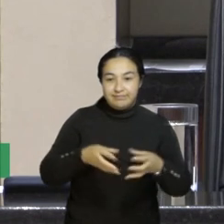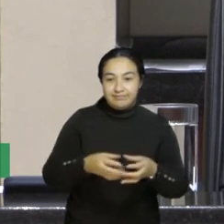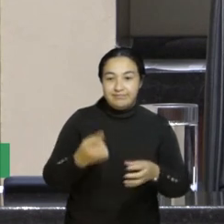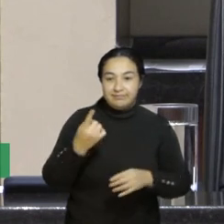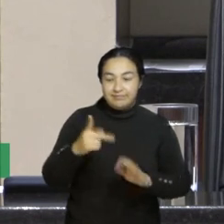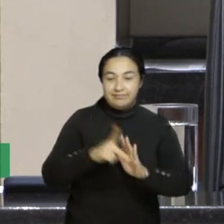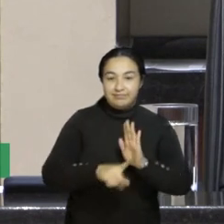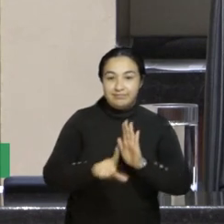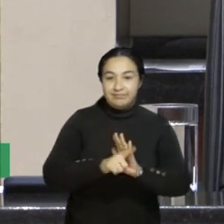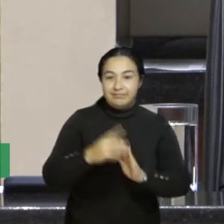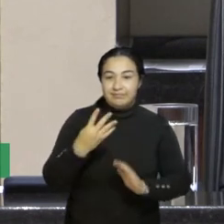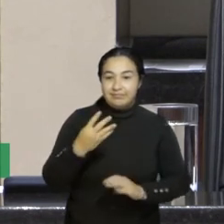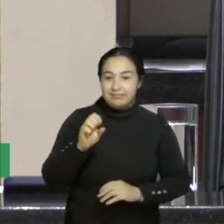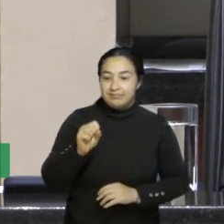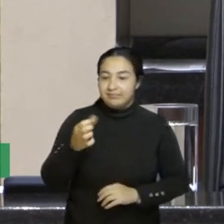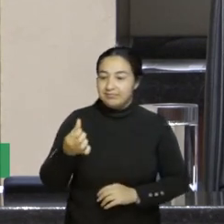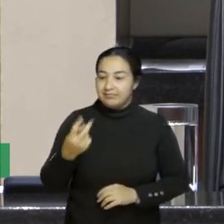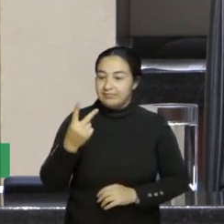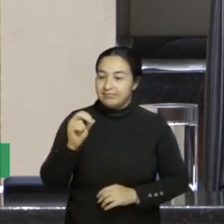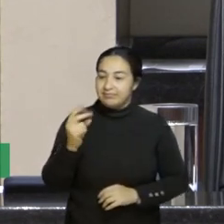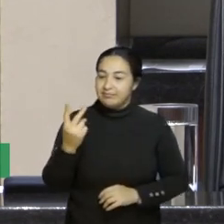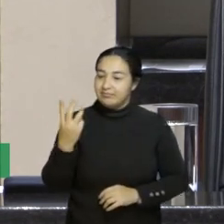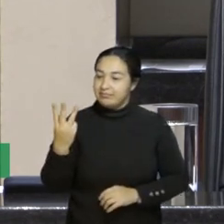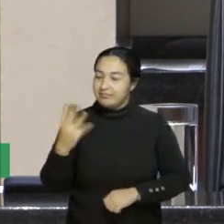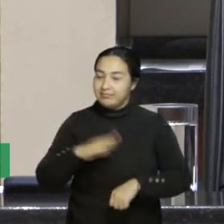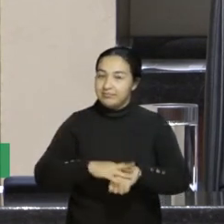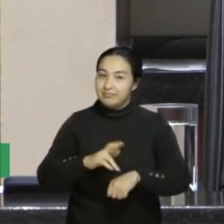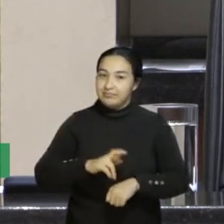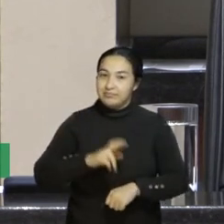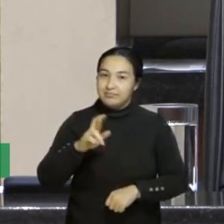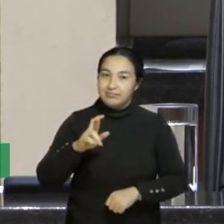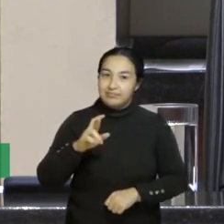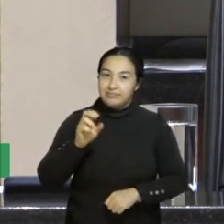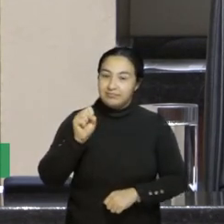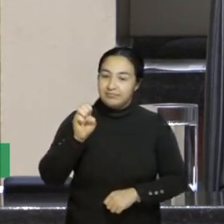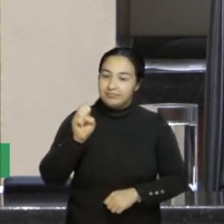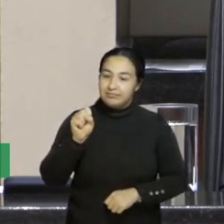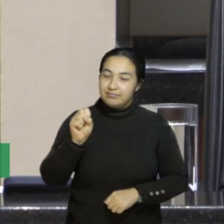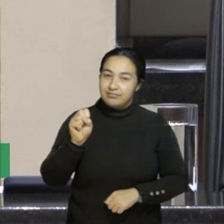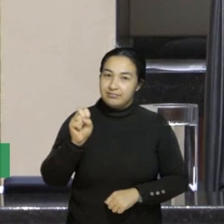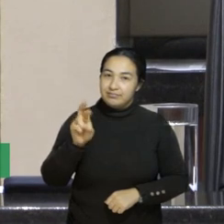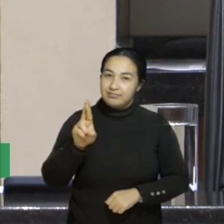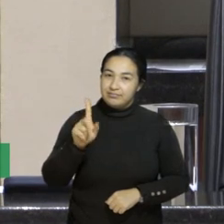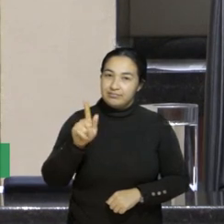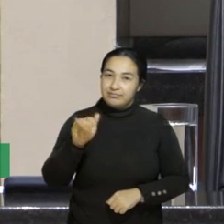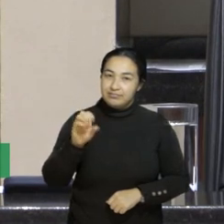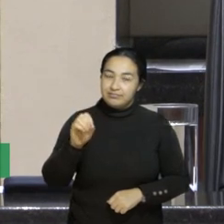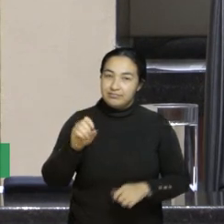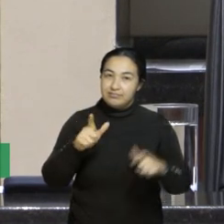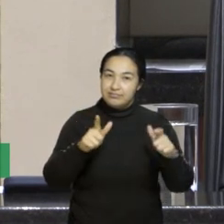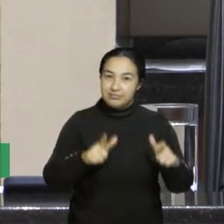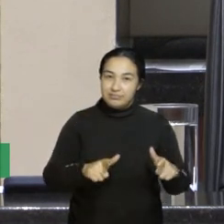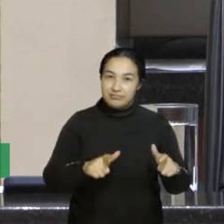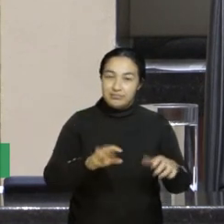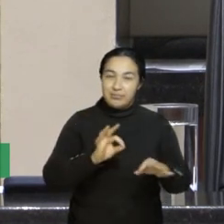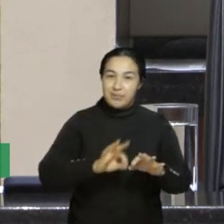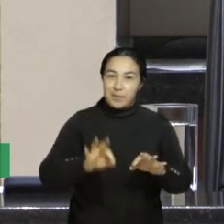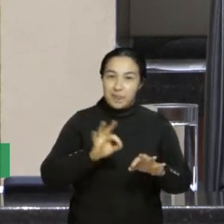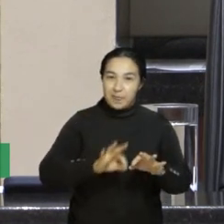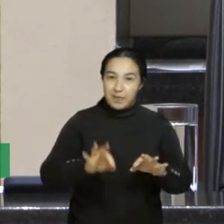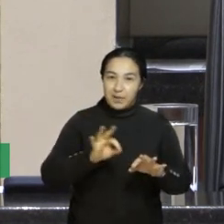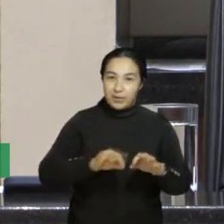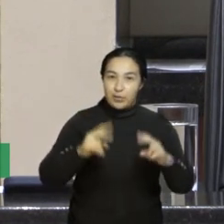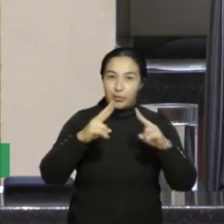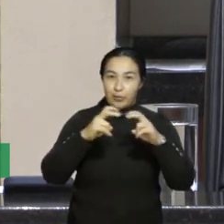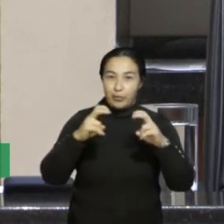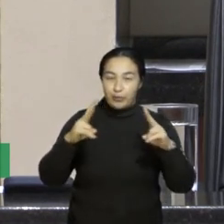de lei 486/2023, autoria deputado Sérgio Mota. Declara de utilidade pública o Instituto Levi Social do município de Florianópolis e